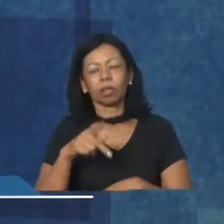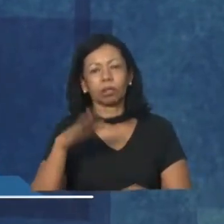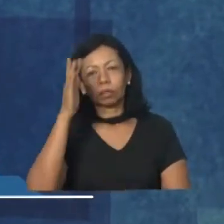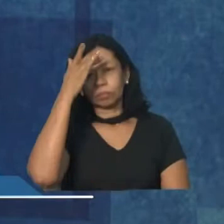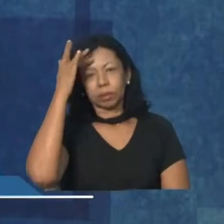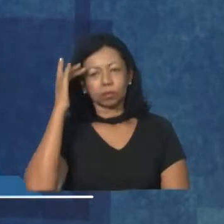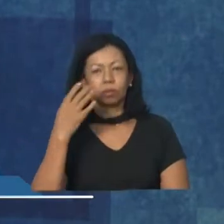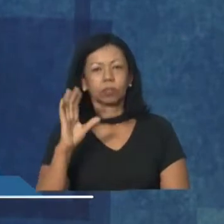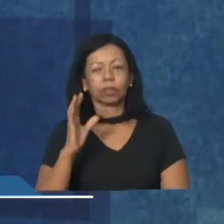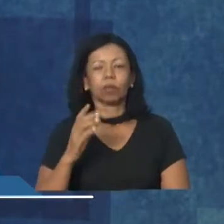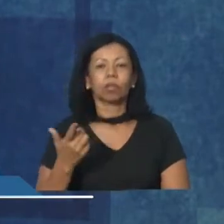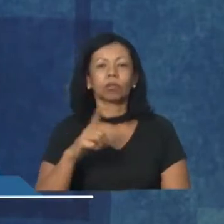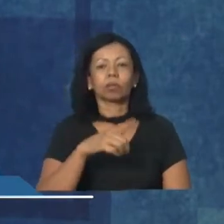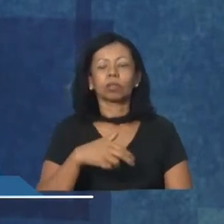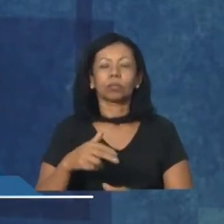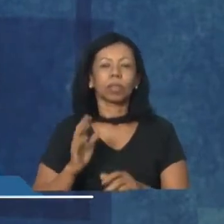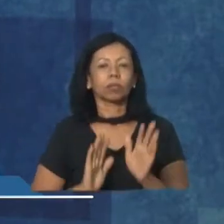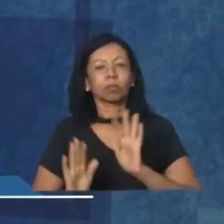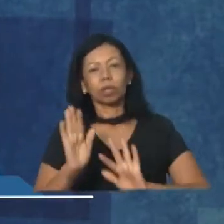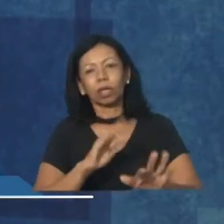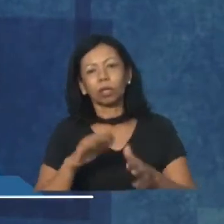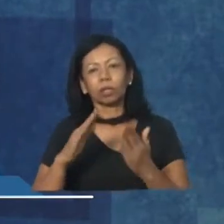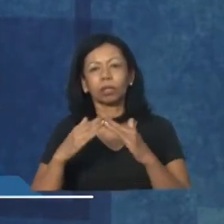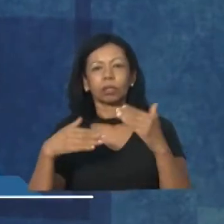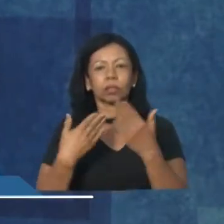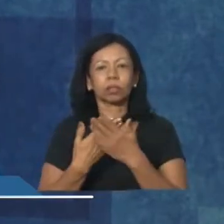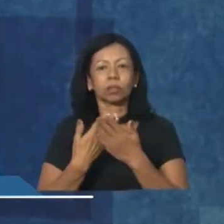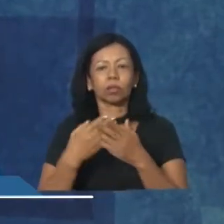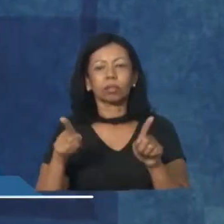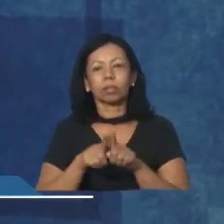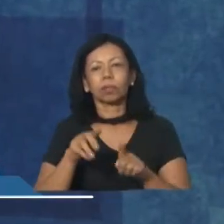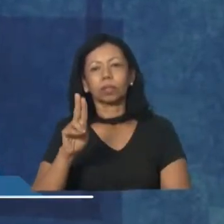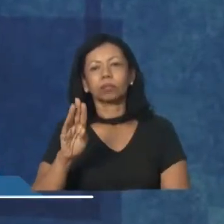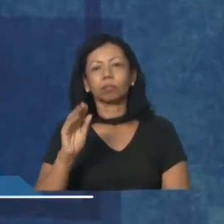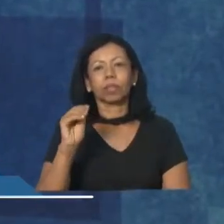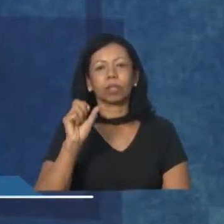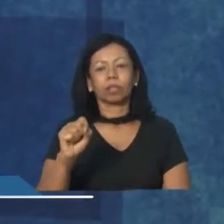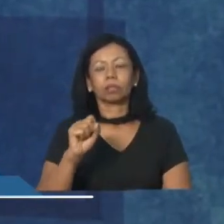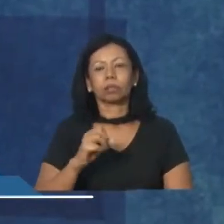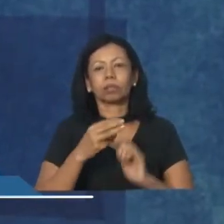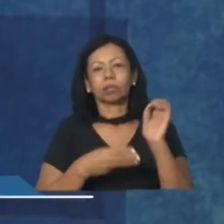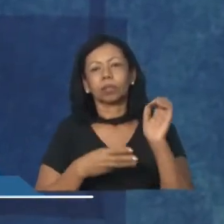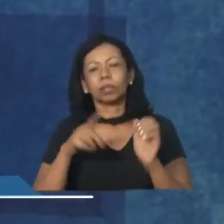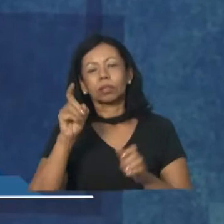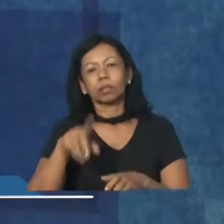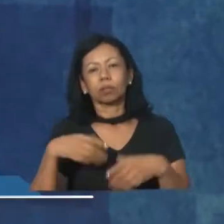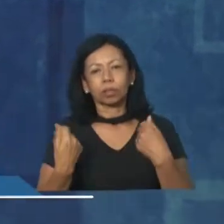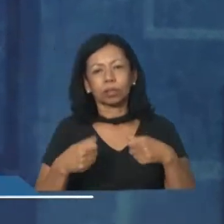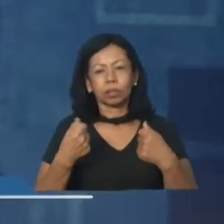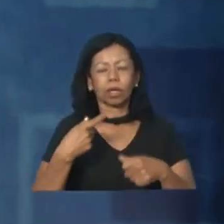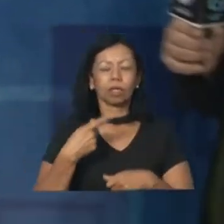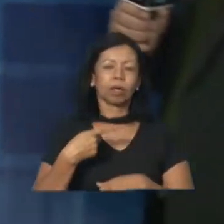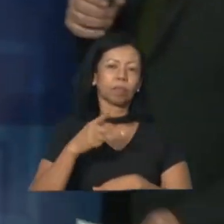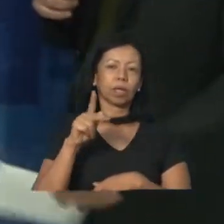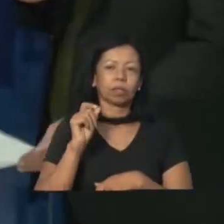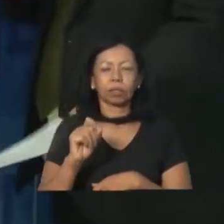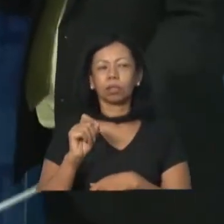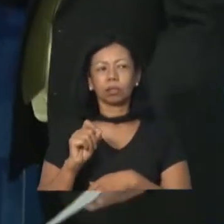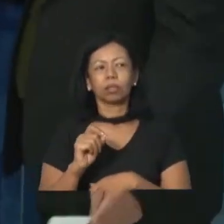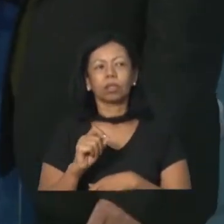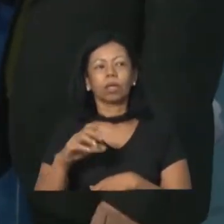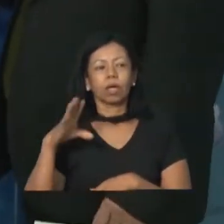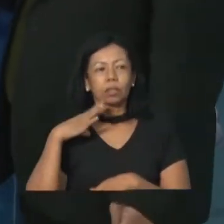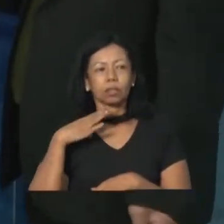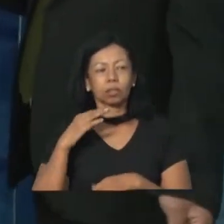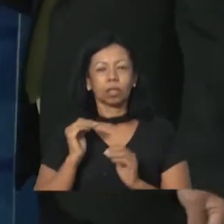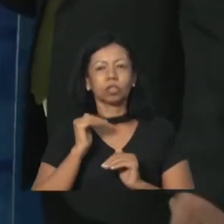parte da emenda, que é para fazer manutenção nas escolas e também nas UBS de Cubatão. As emendas são necessárias justamente para isso, para que a